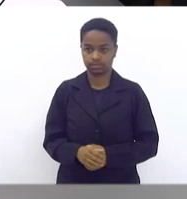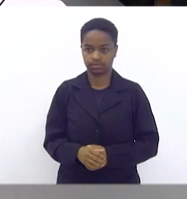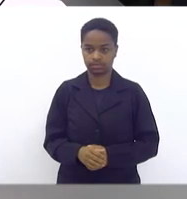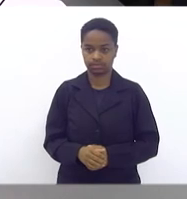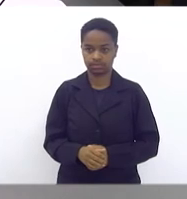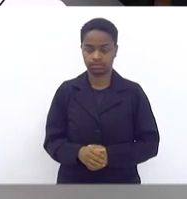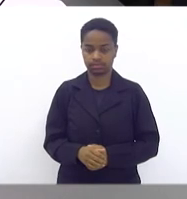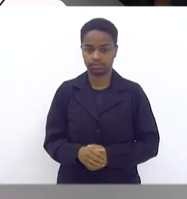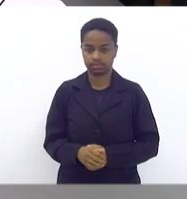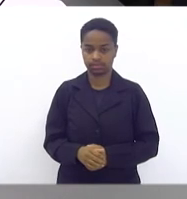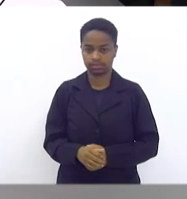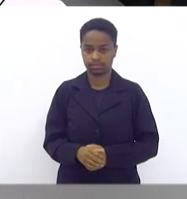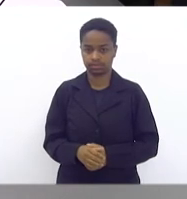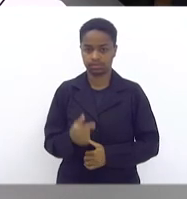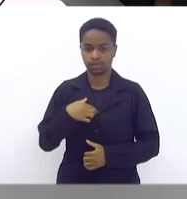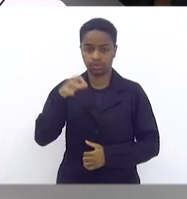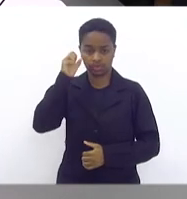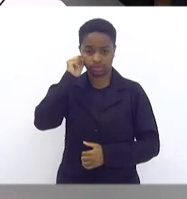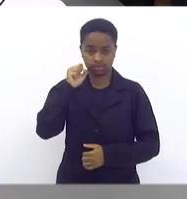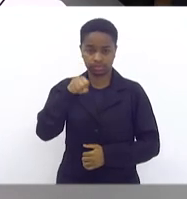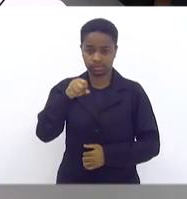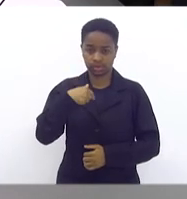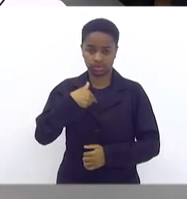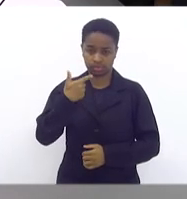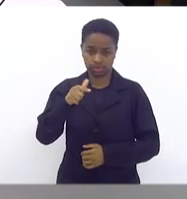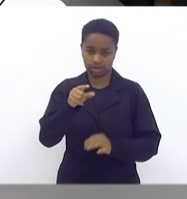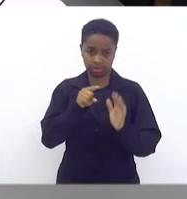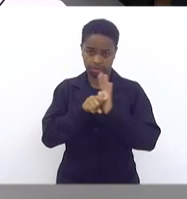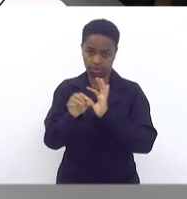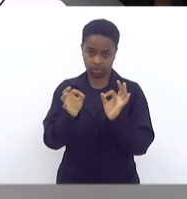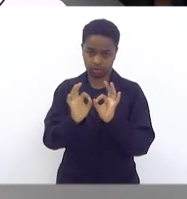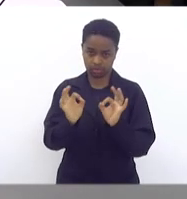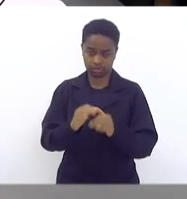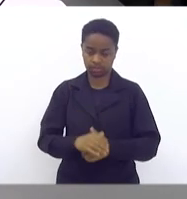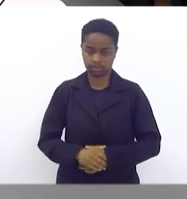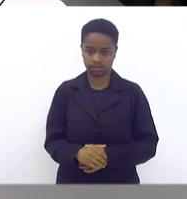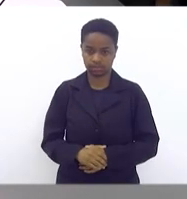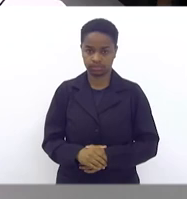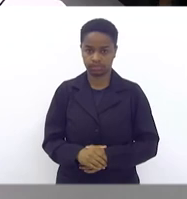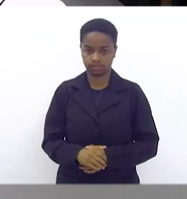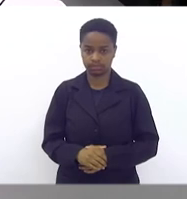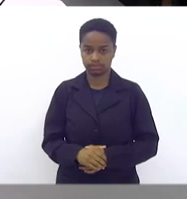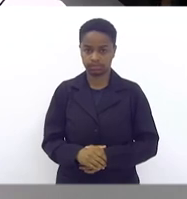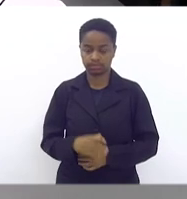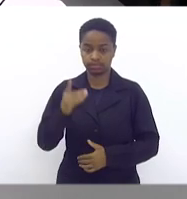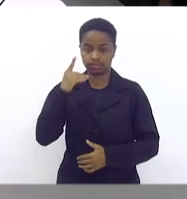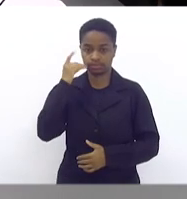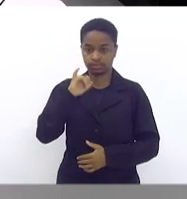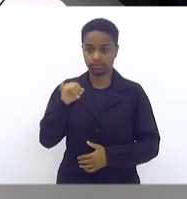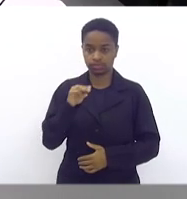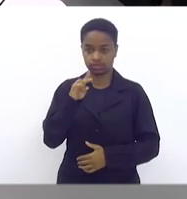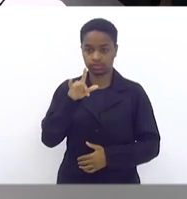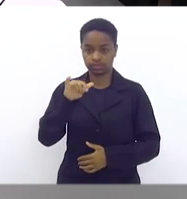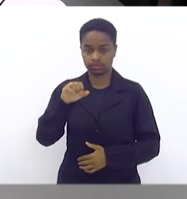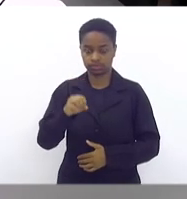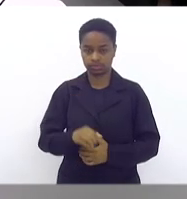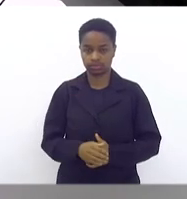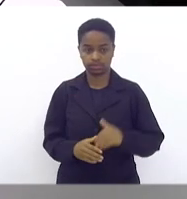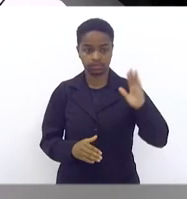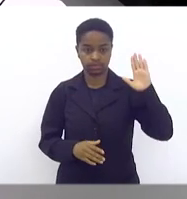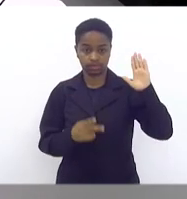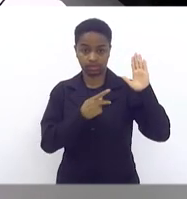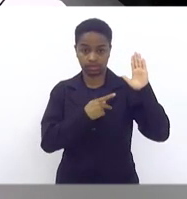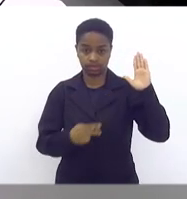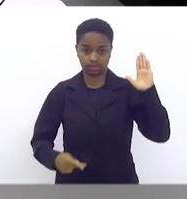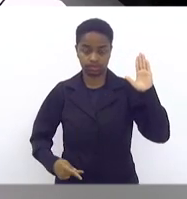Rocha temuma pergunta para fazer Não muito obrigado nada Deputado Júlio é presidente Presidente